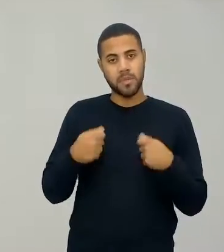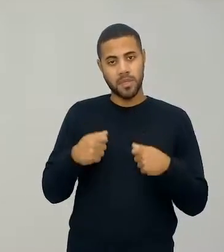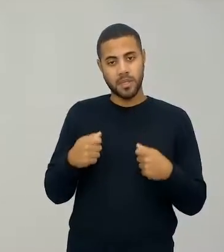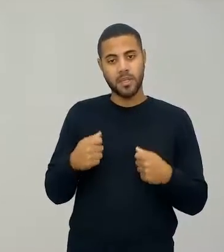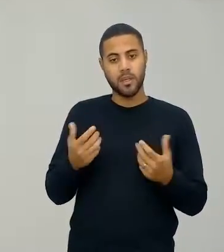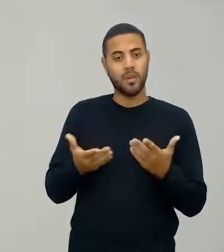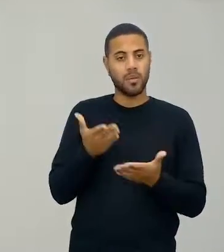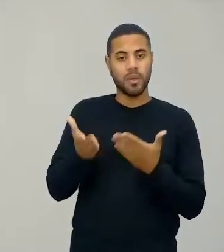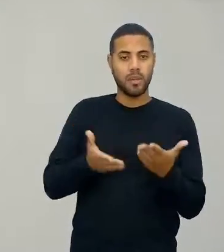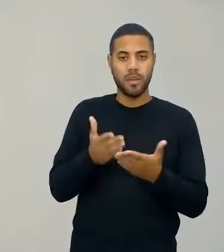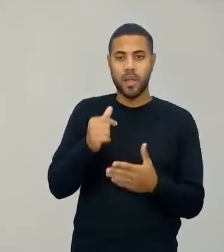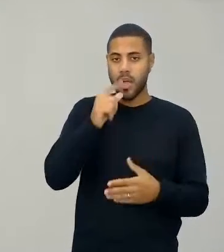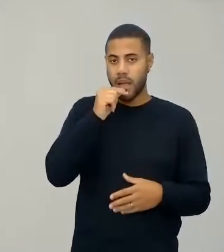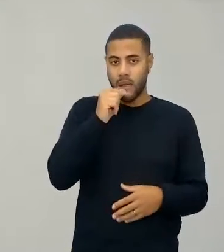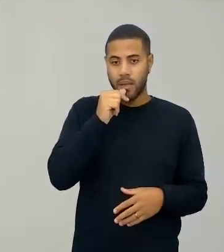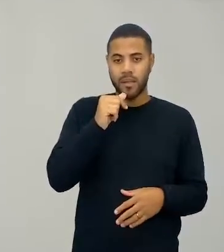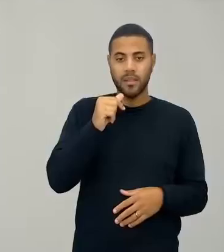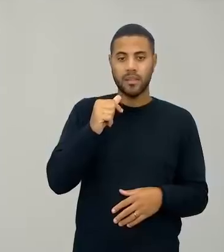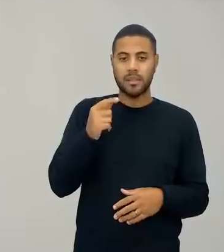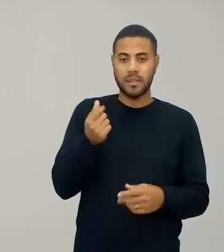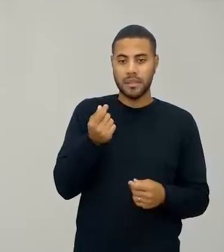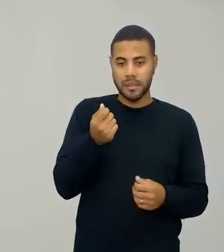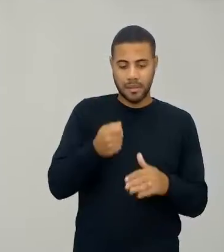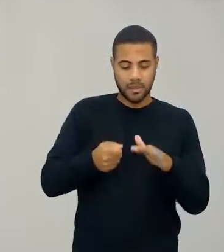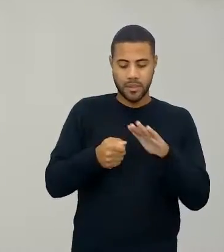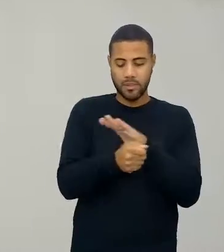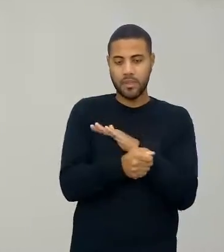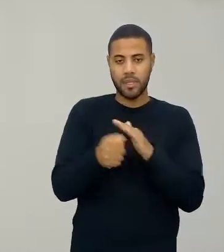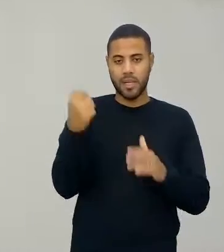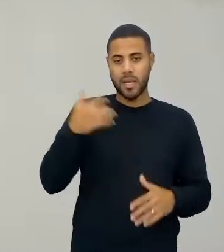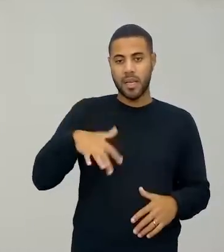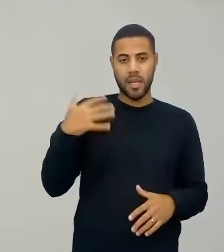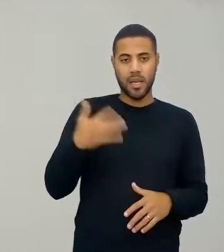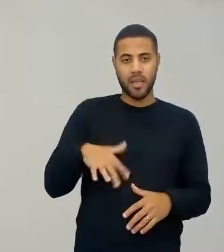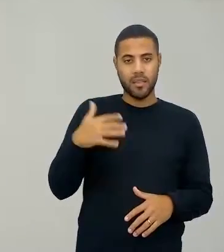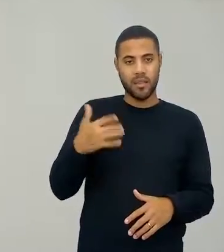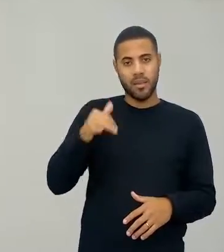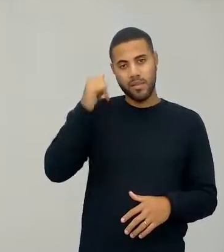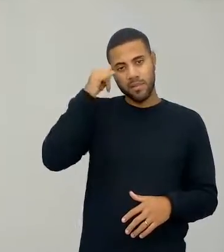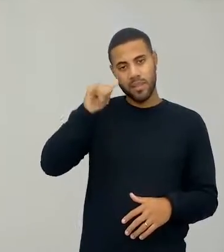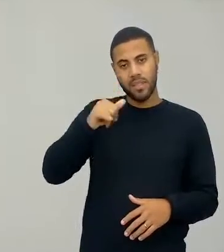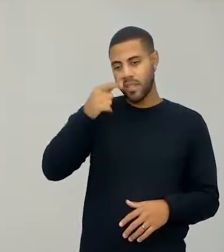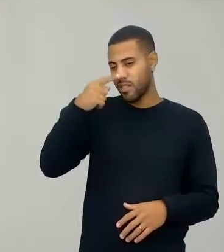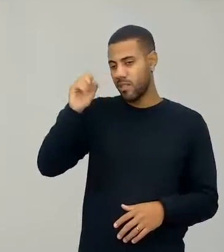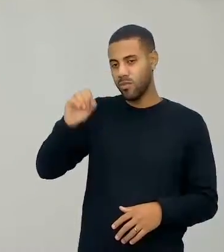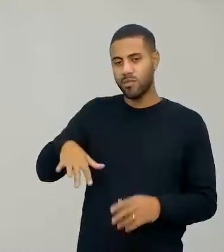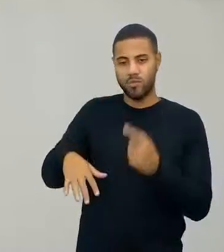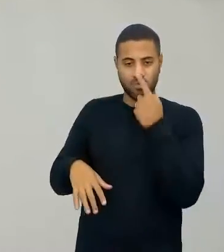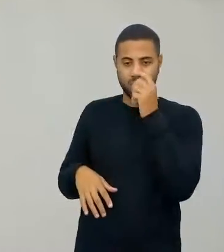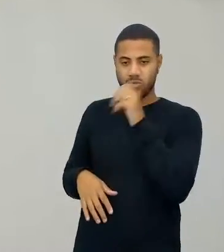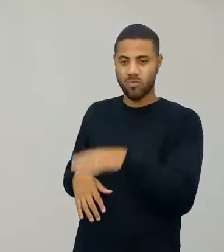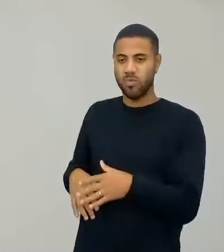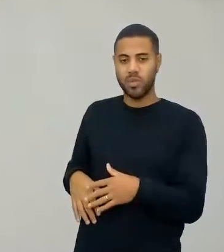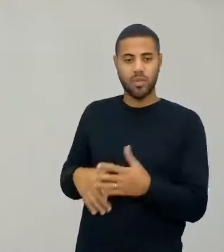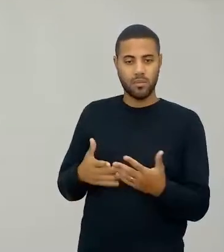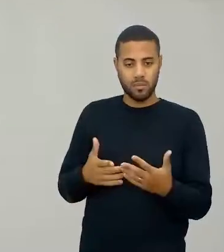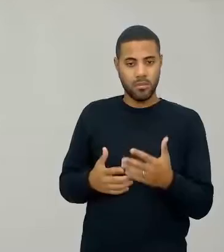água, de tratamento de água, é muito custoso, né? Então é mais interessante não poluir do que você ter que necessariamente